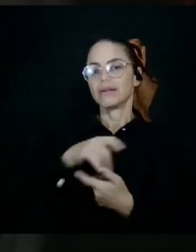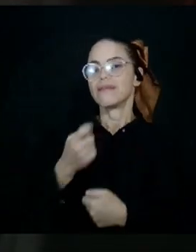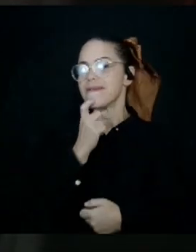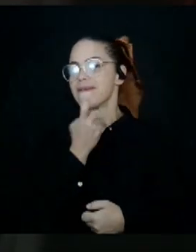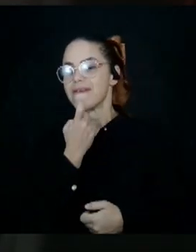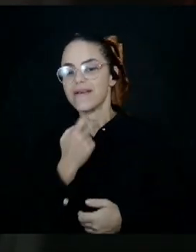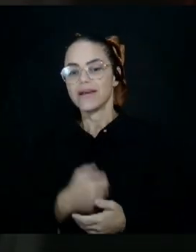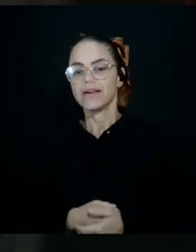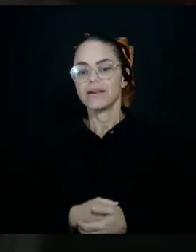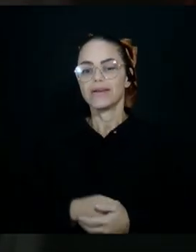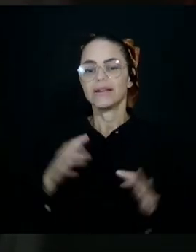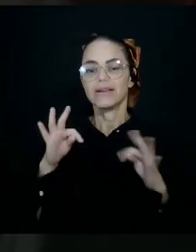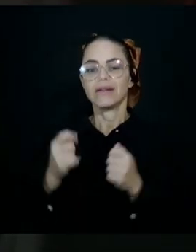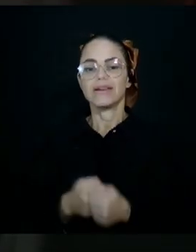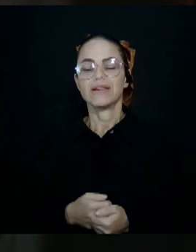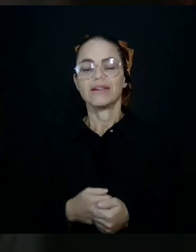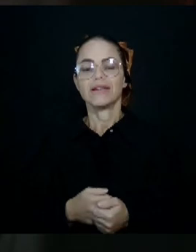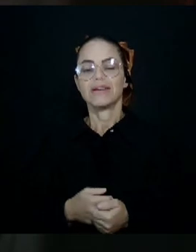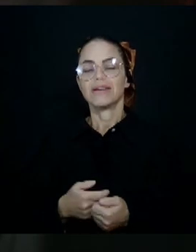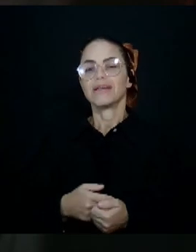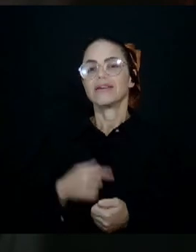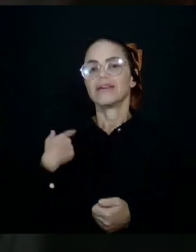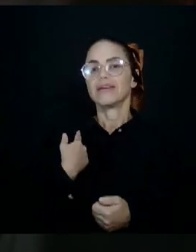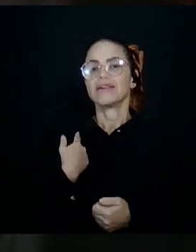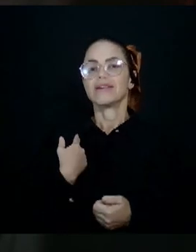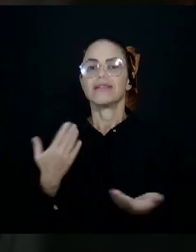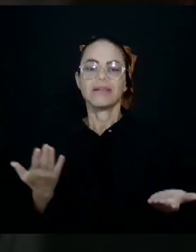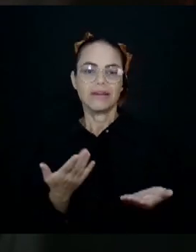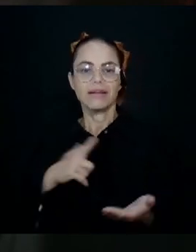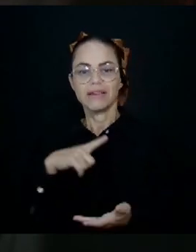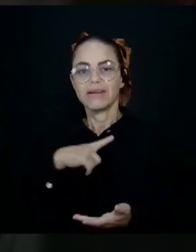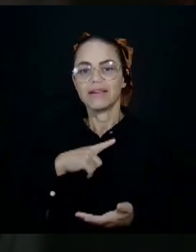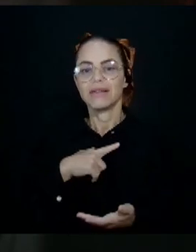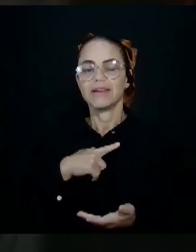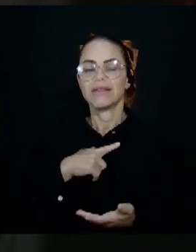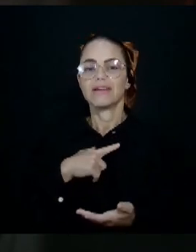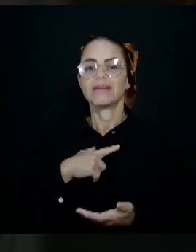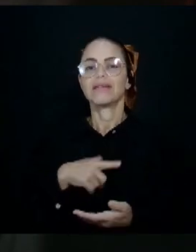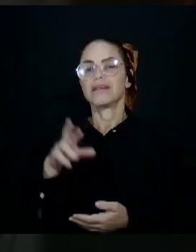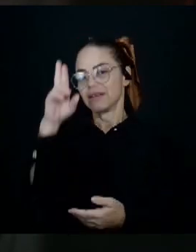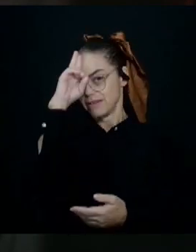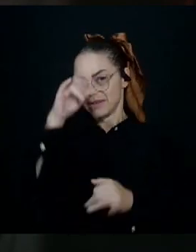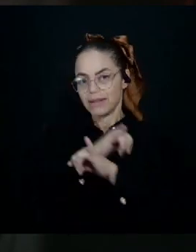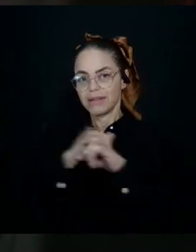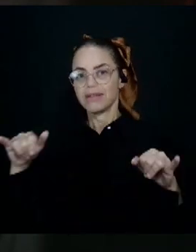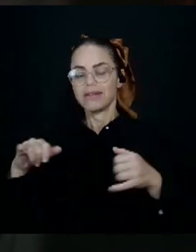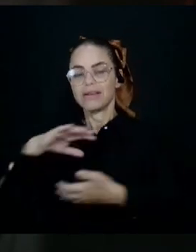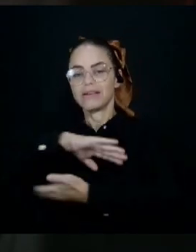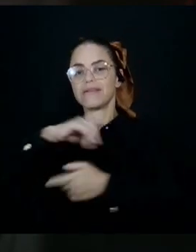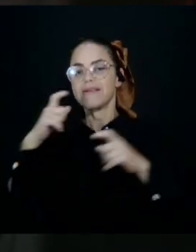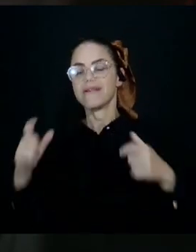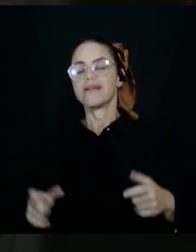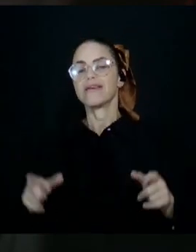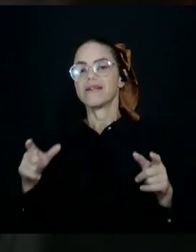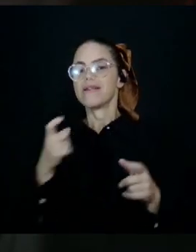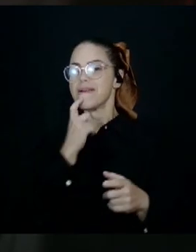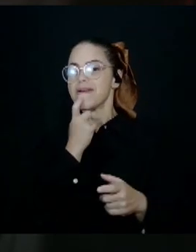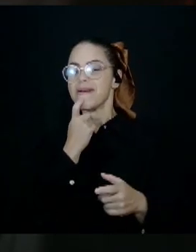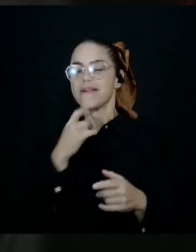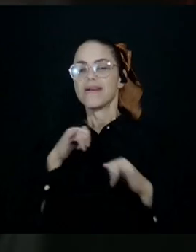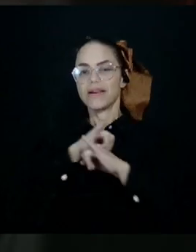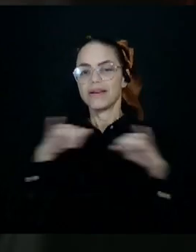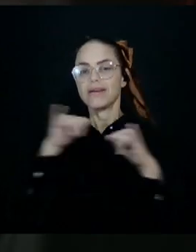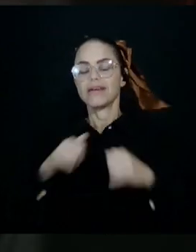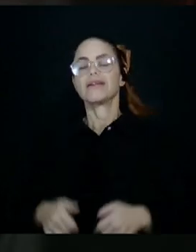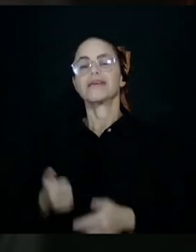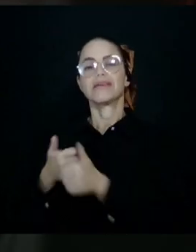você atualizadíssimo. E nós temos Câmara Notícia ao meio-dia, com informações aqui do Legislativo também. Você acompanha aí durante todo